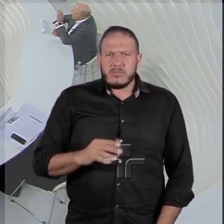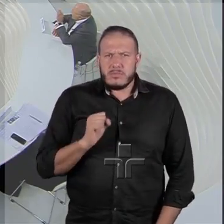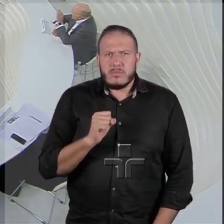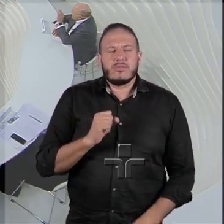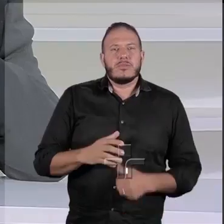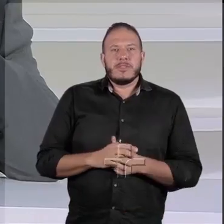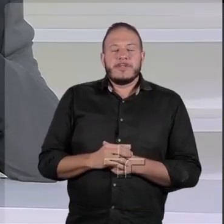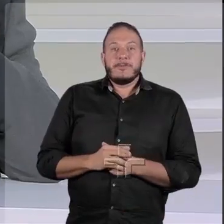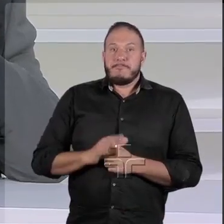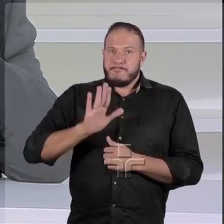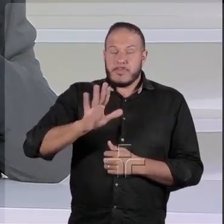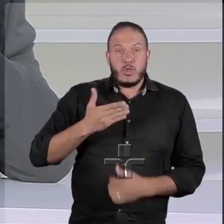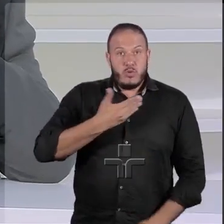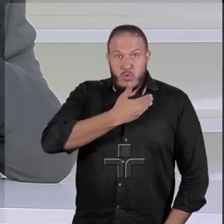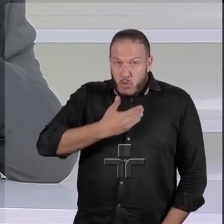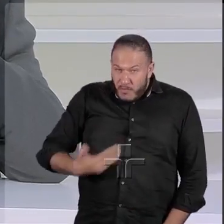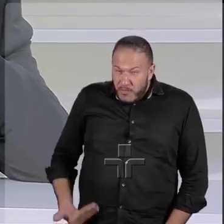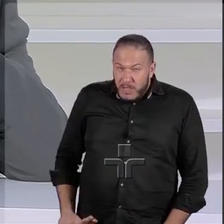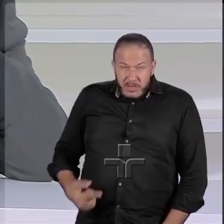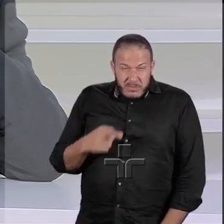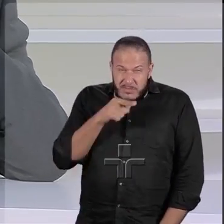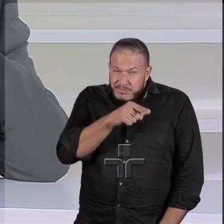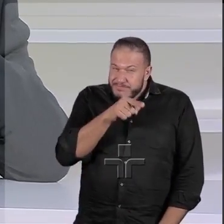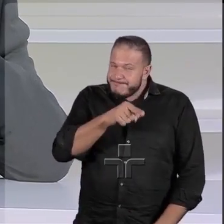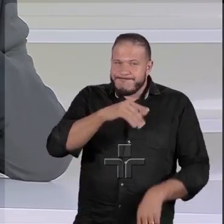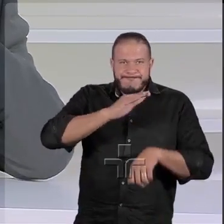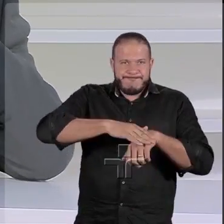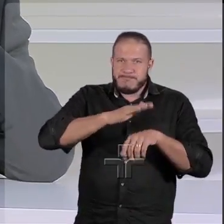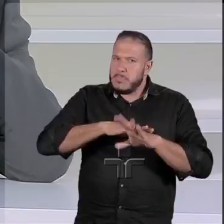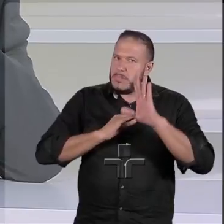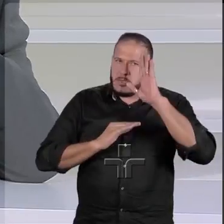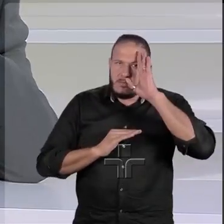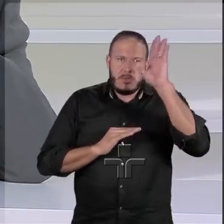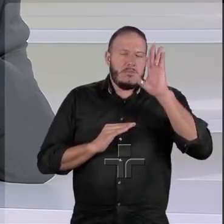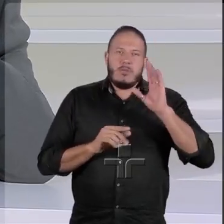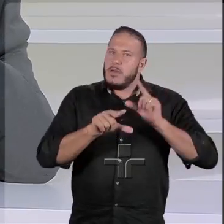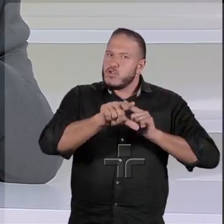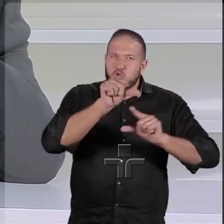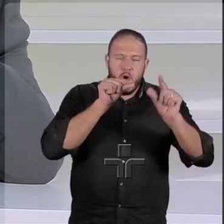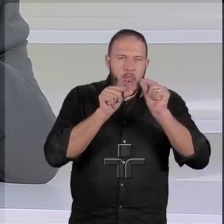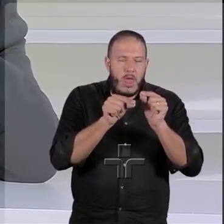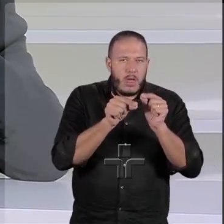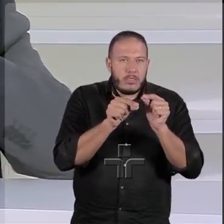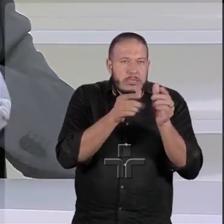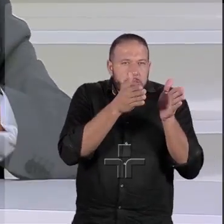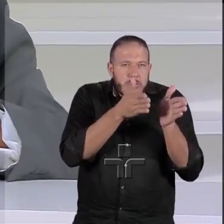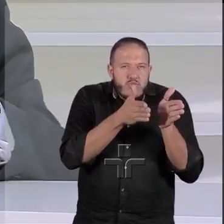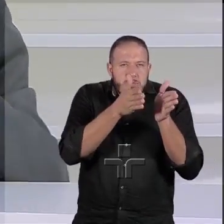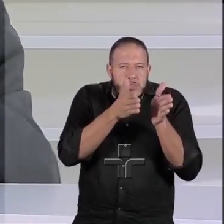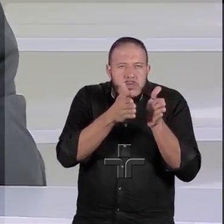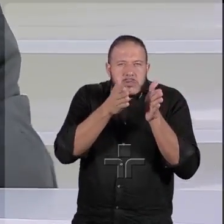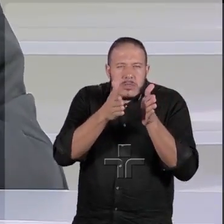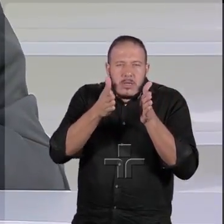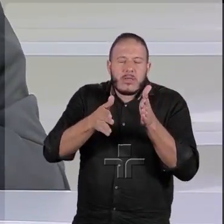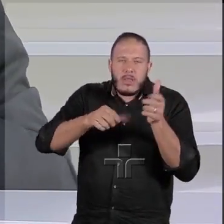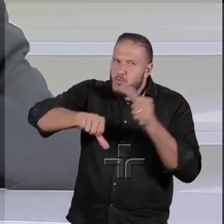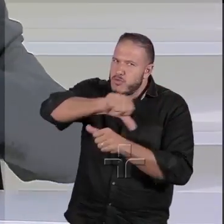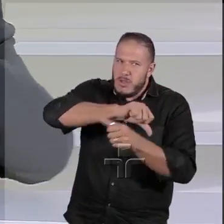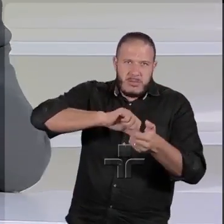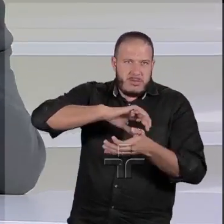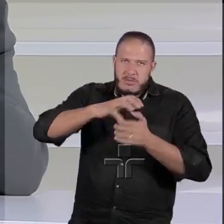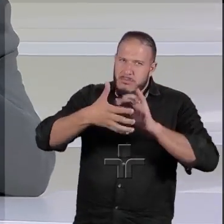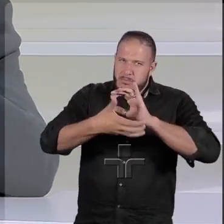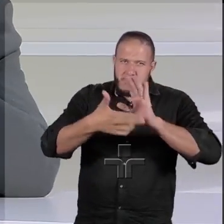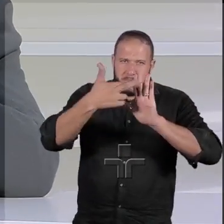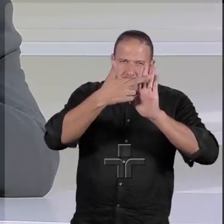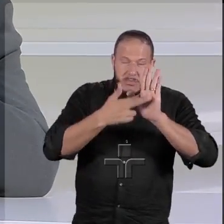governo vai ser crucial ele escolher a sequência das reformas. Porque, na minha opinião, e eu fiz